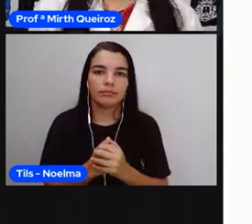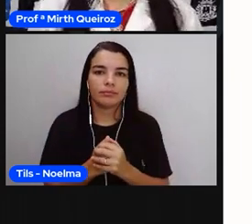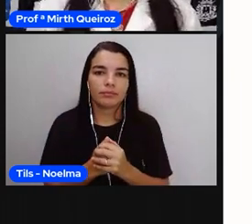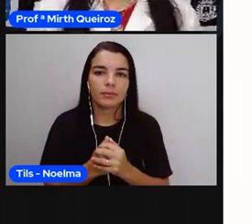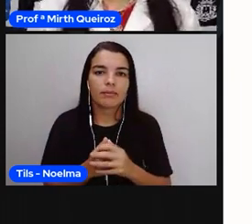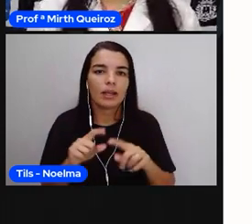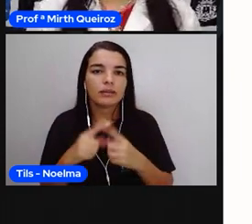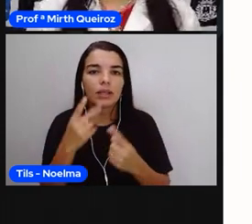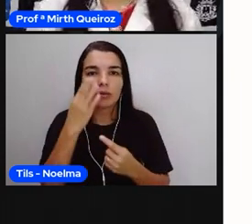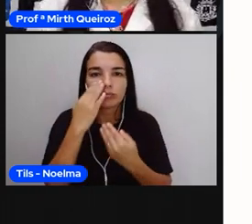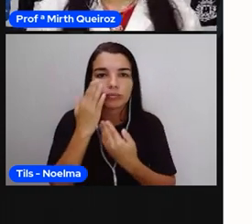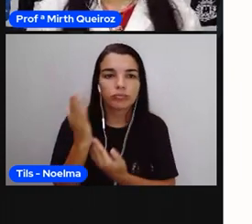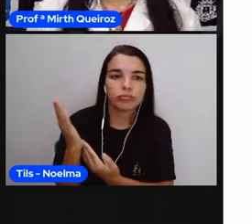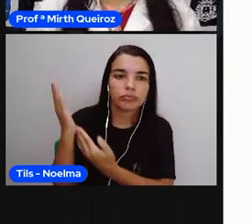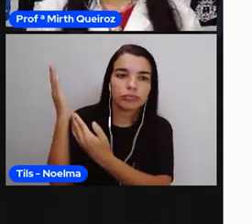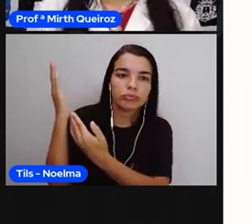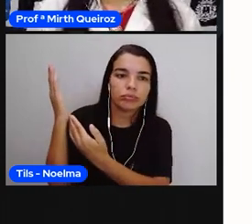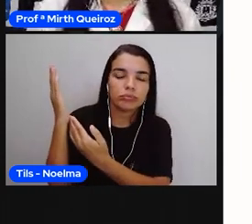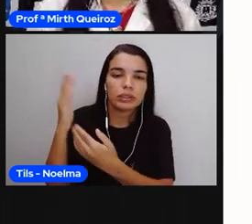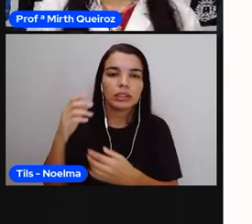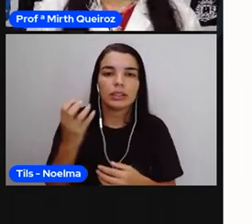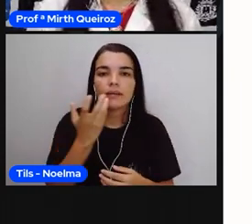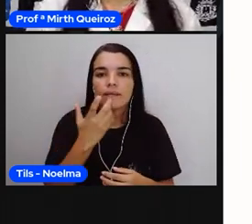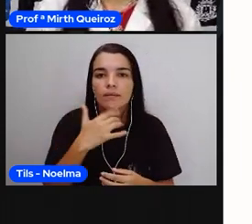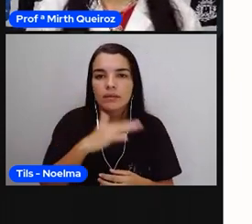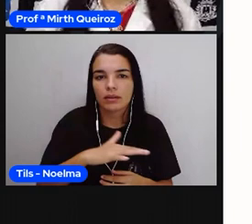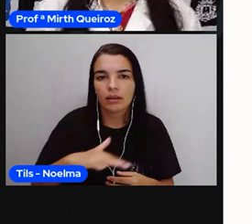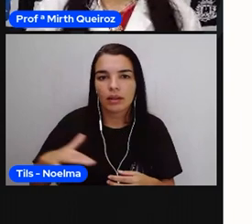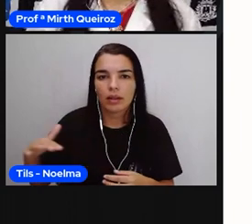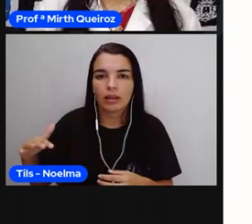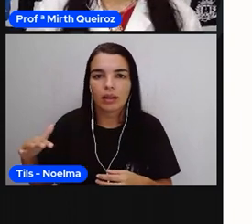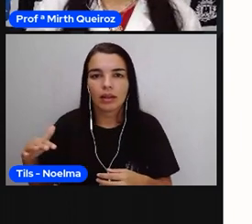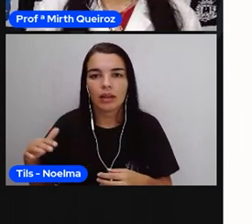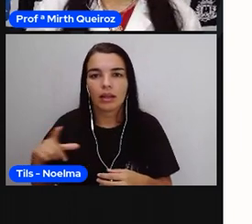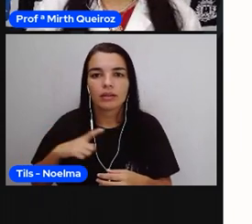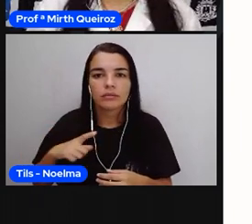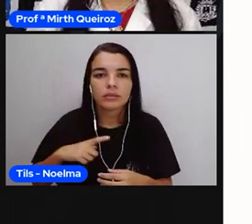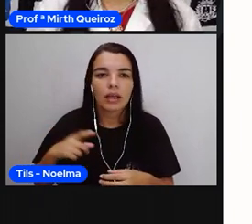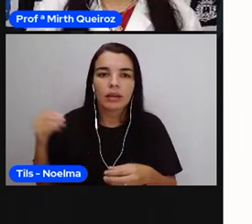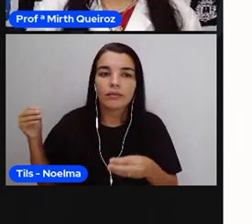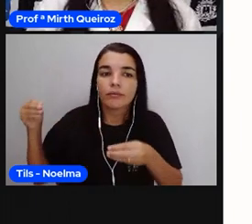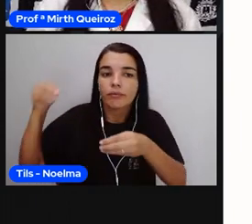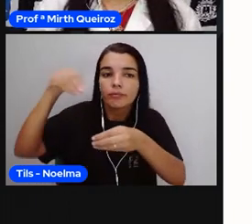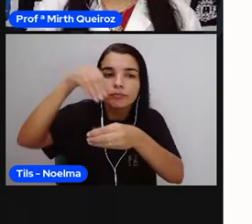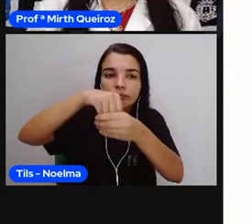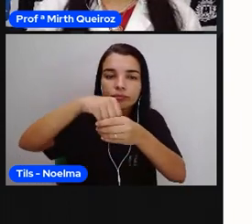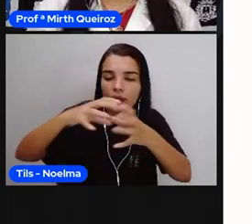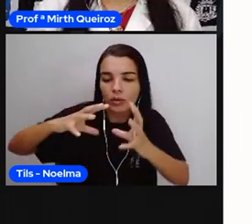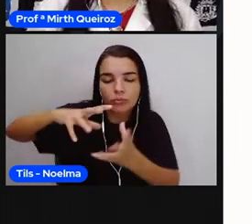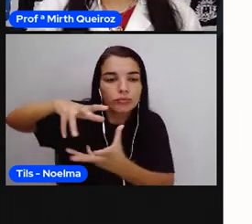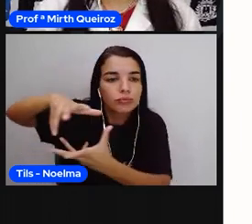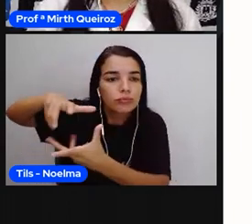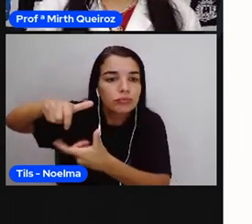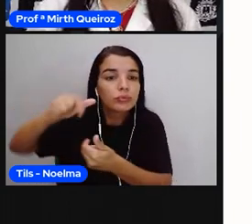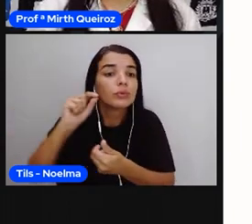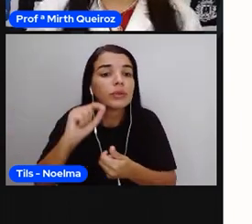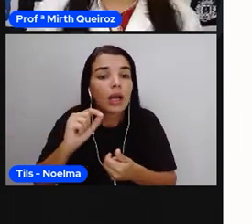A criança escrava ingressa no mundo adulto. Então, essa